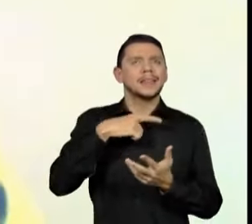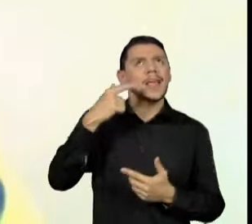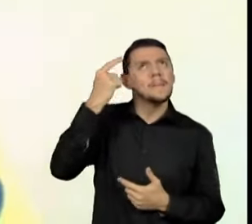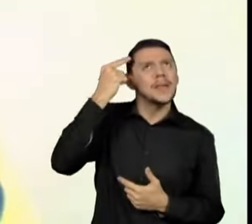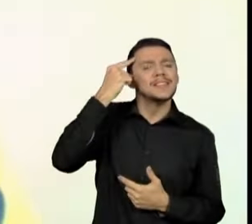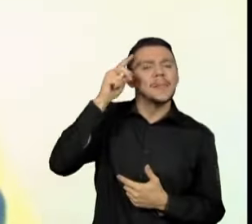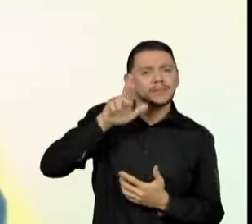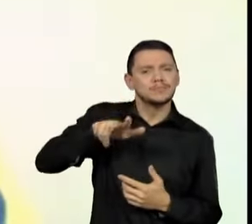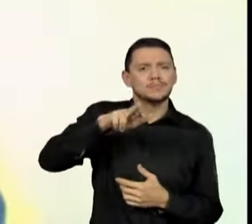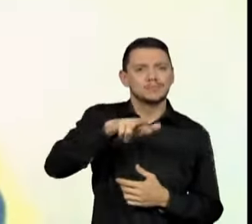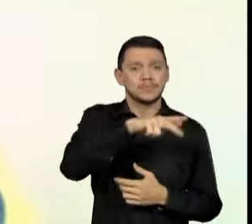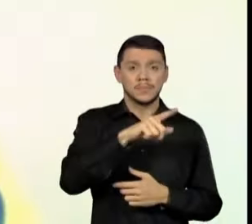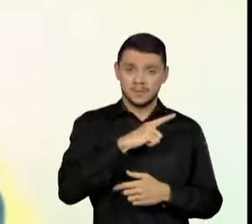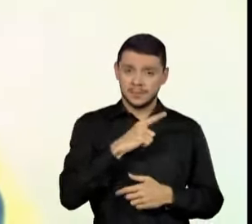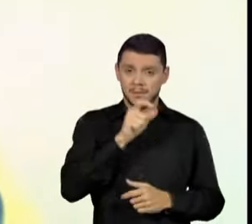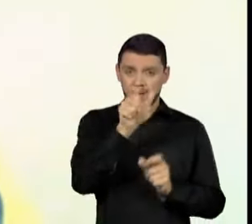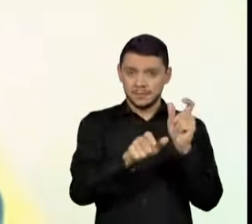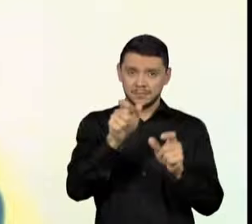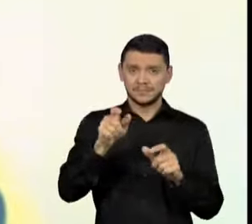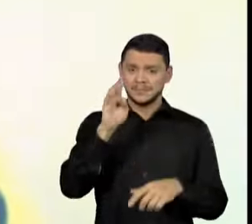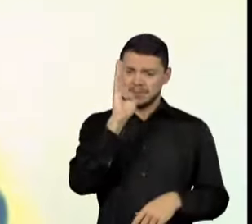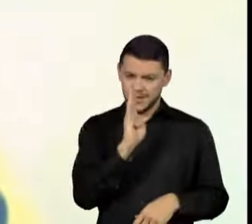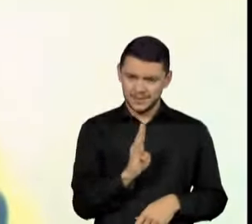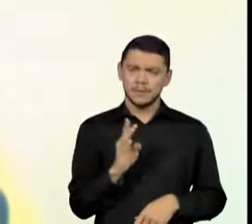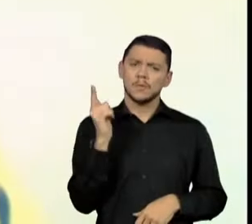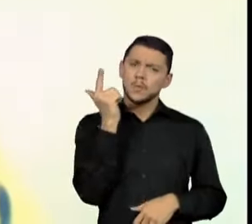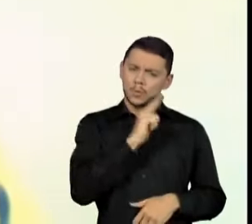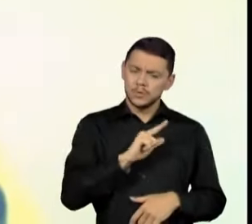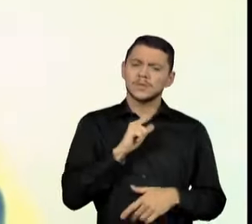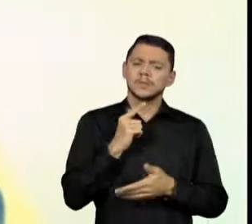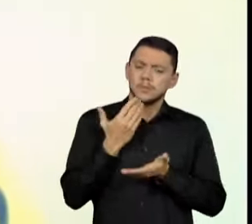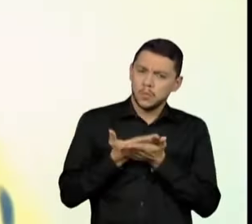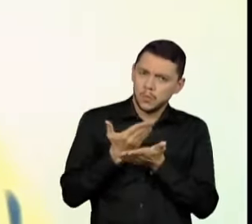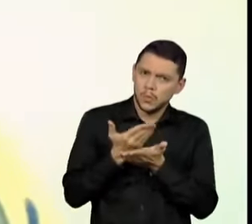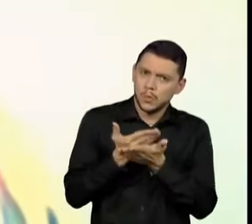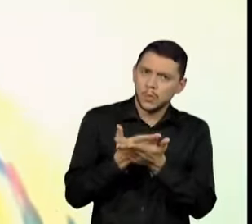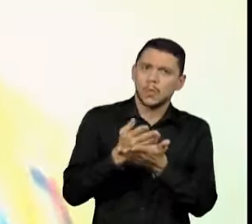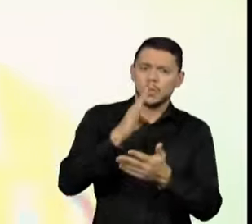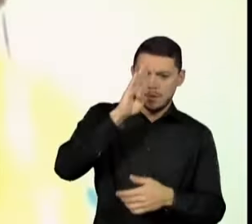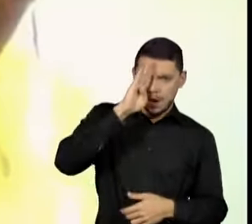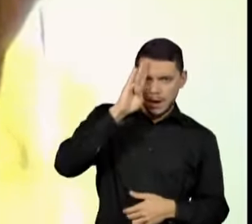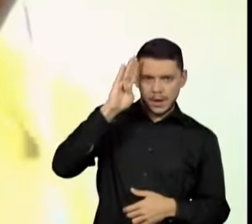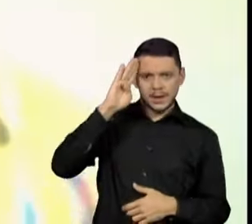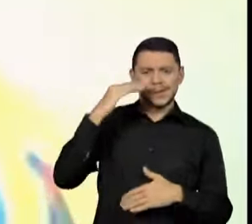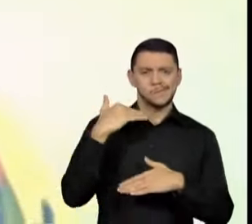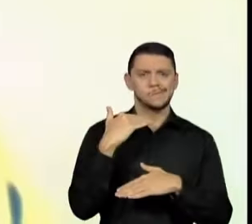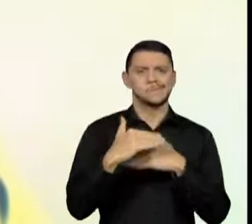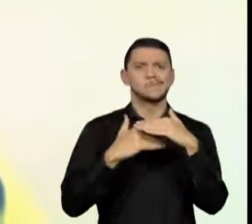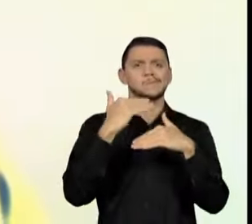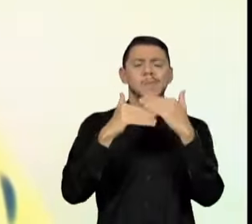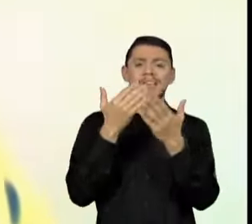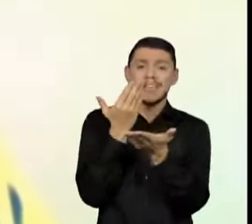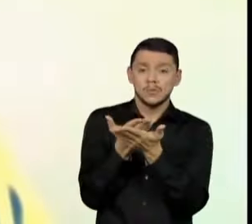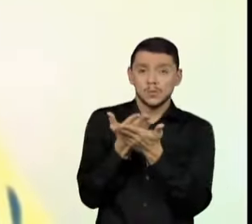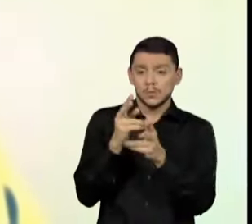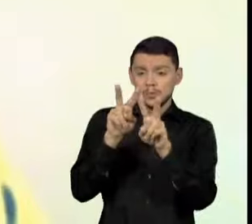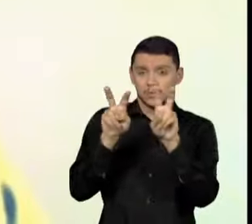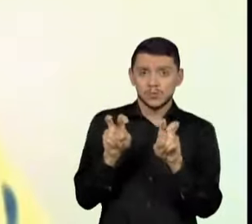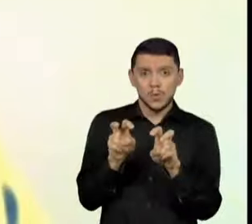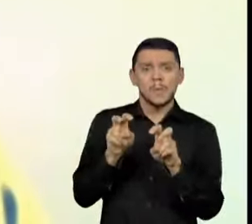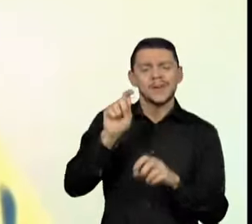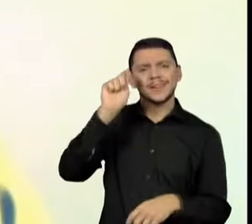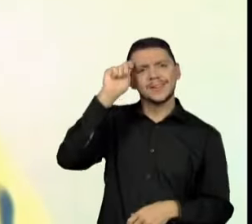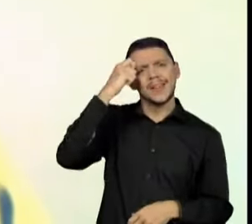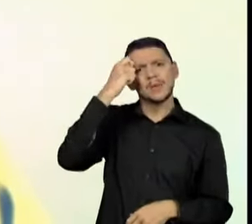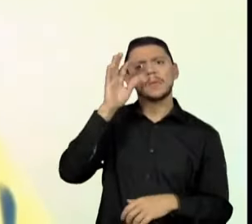inclusive, fizeram as suas carreiras acadêmicas estudando a questão do negro e foram os primeiros